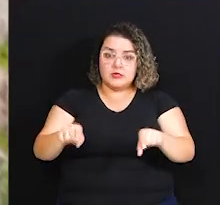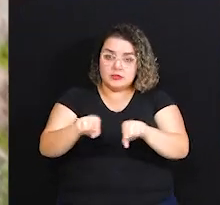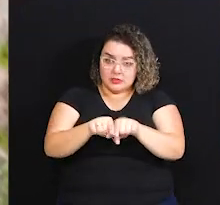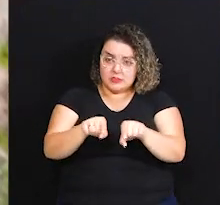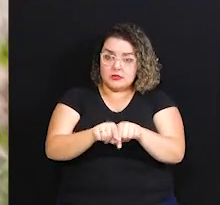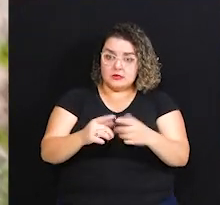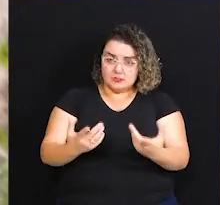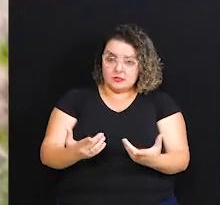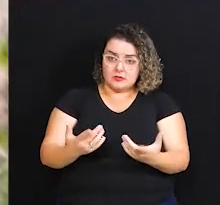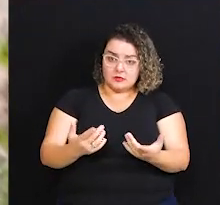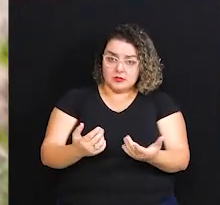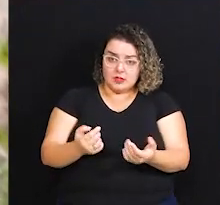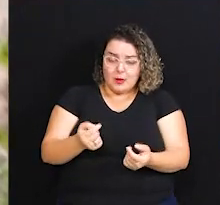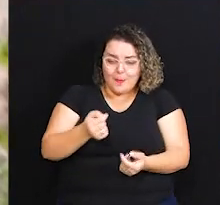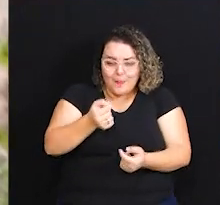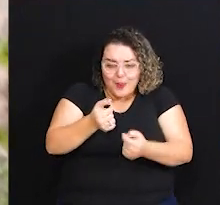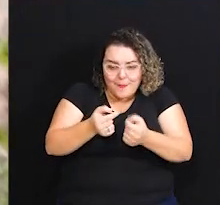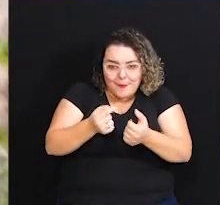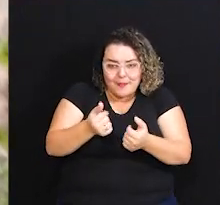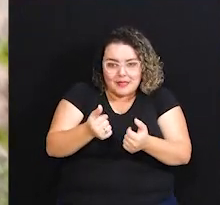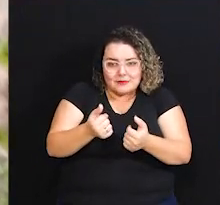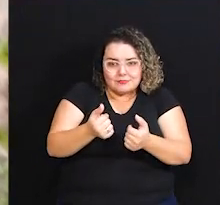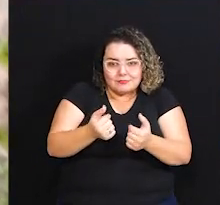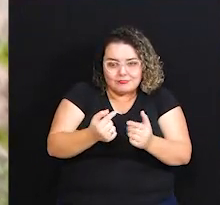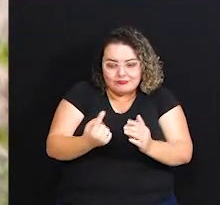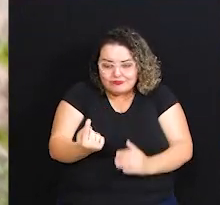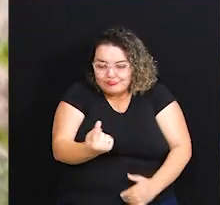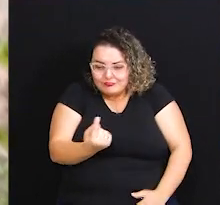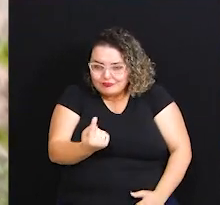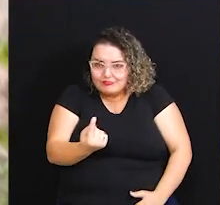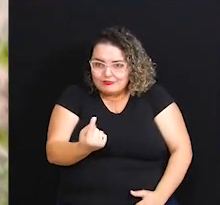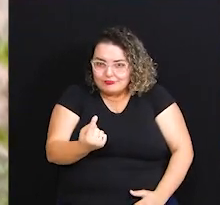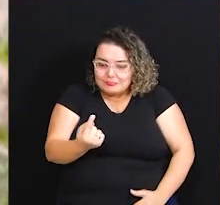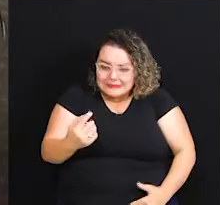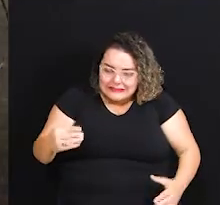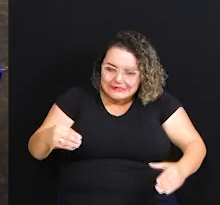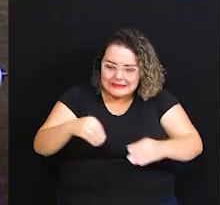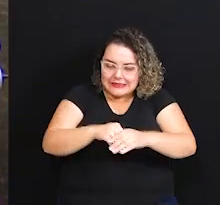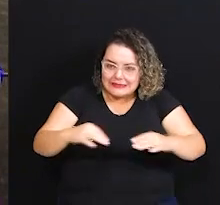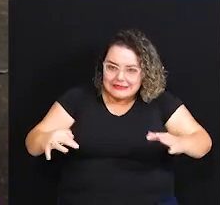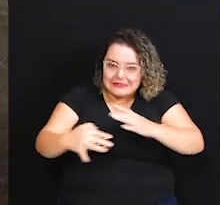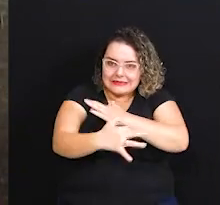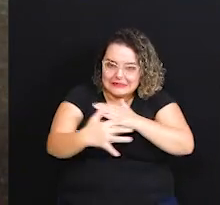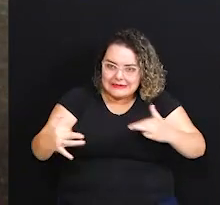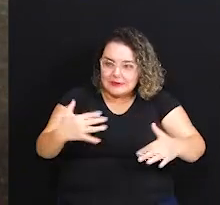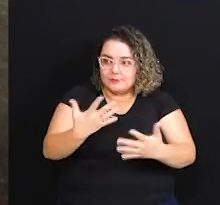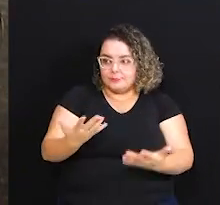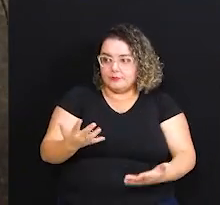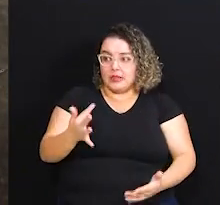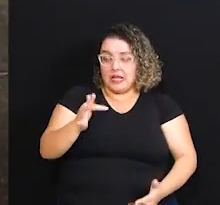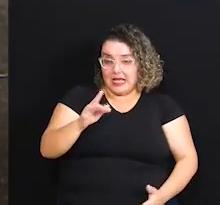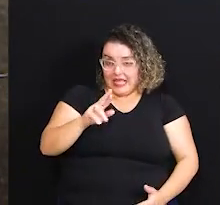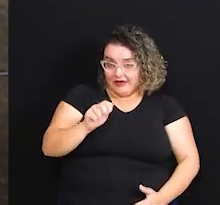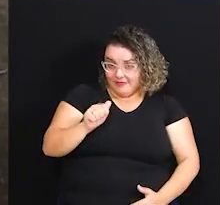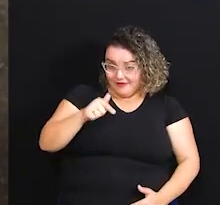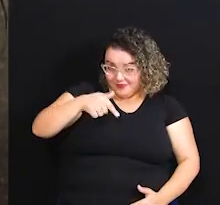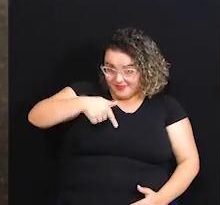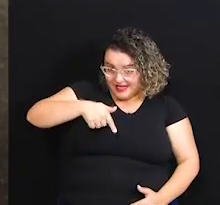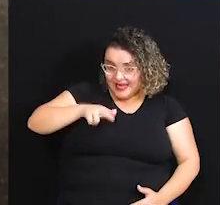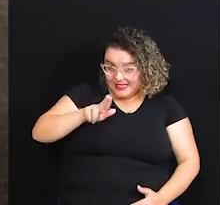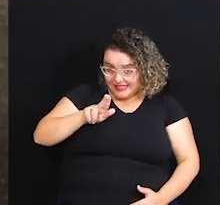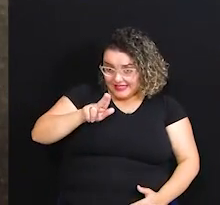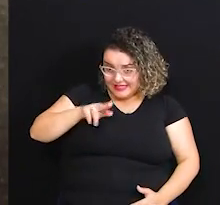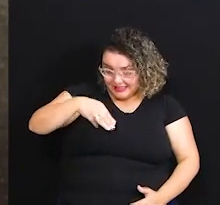também de sua fragmentação e isolamento em meio ao cenário urbano. A fragmentação, né,